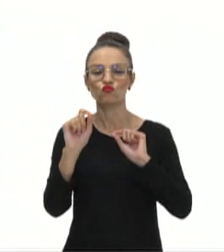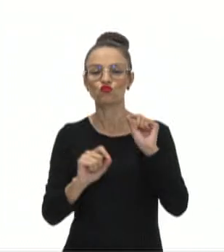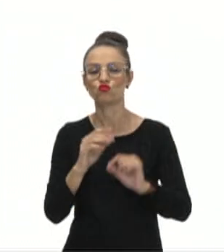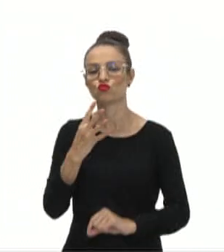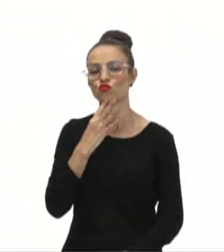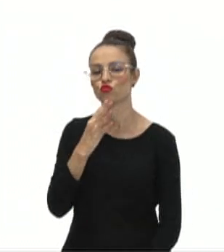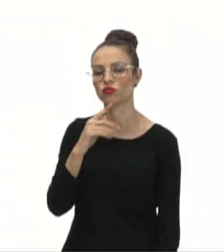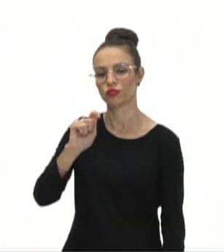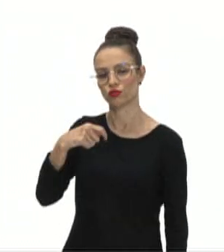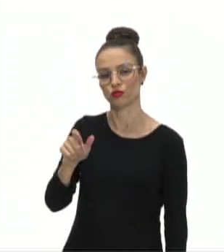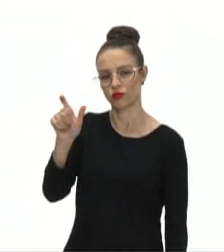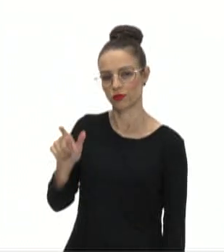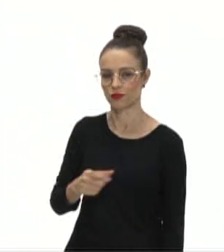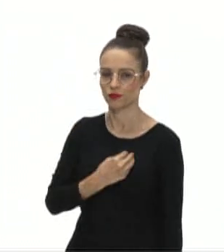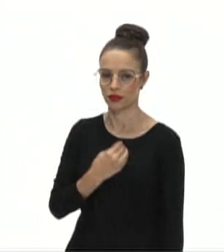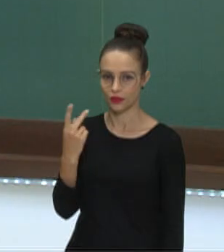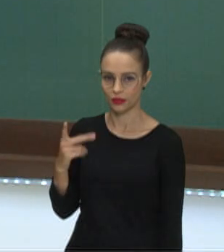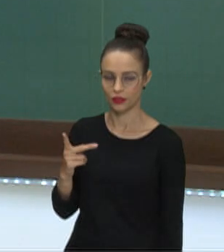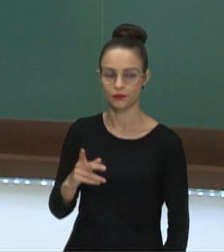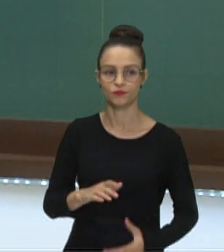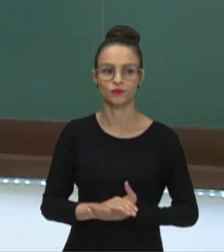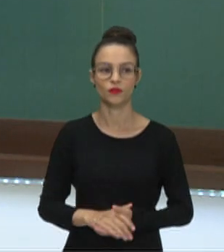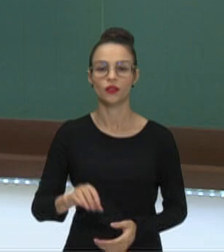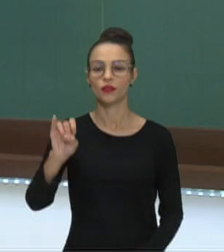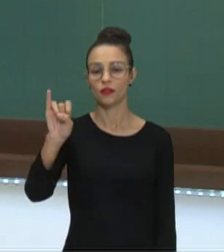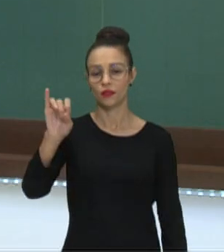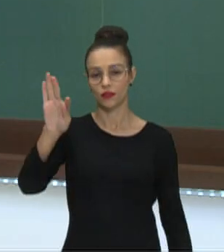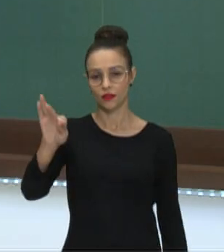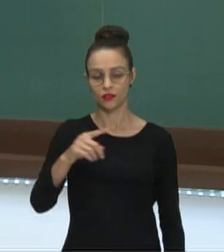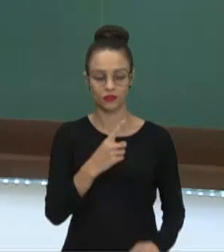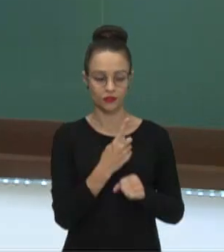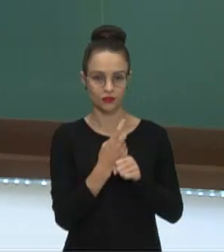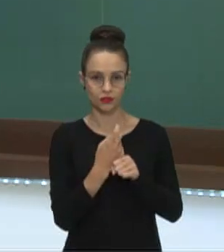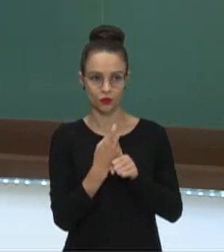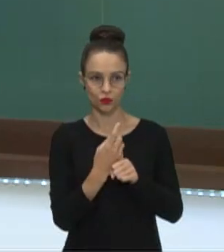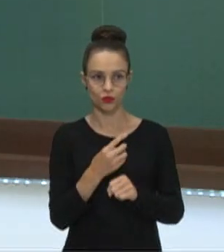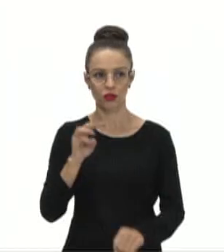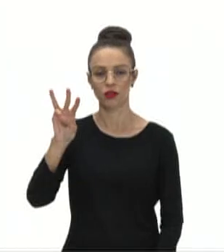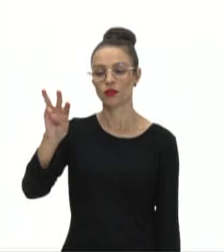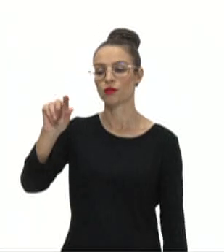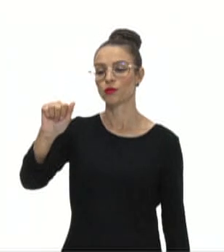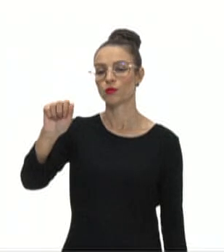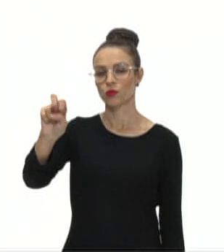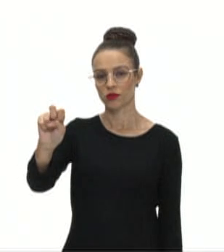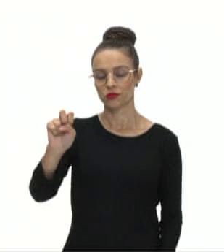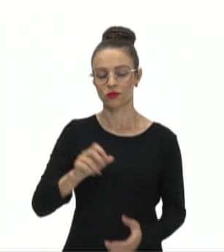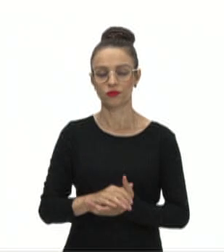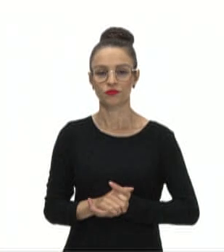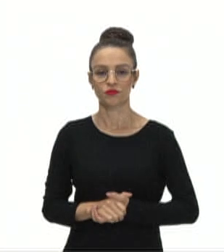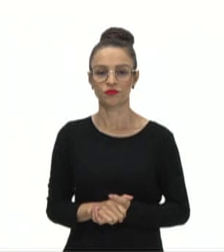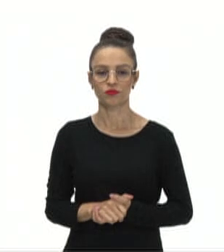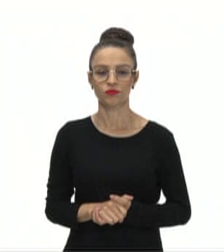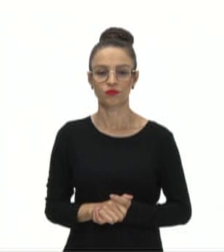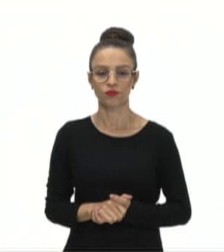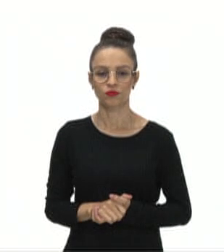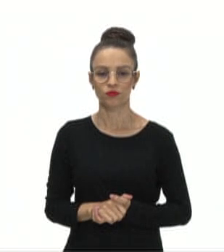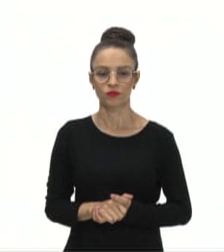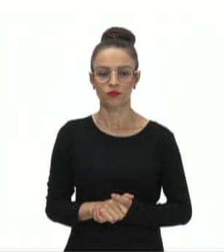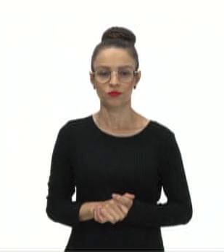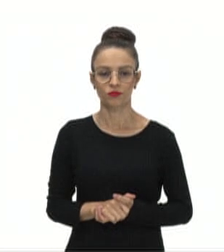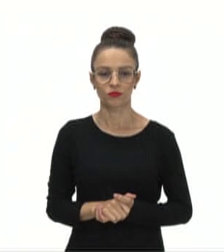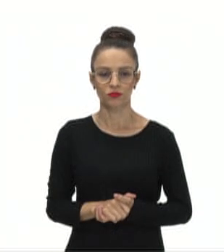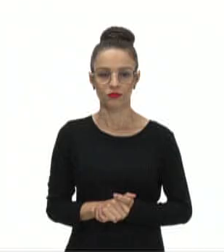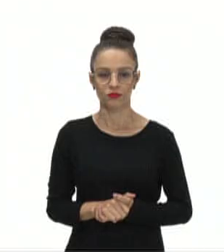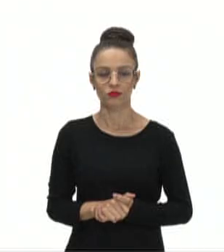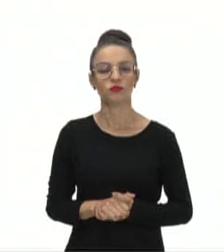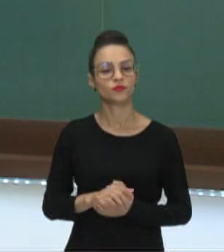vida de Nelson Mandela. It, singular, was my first time at Nelson Mandela's Museum.